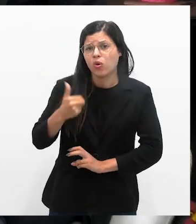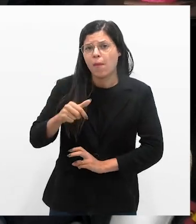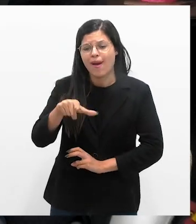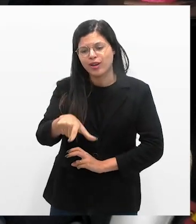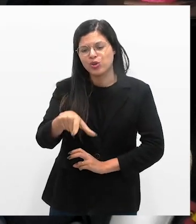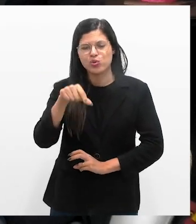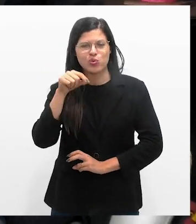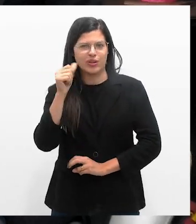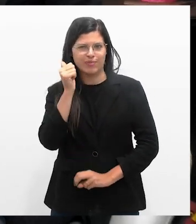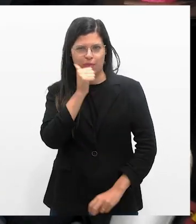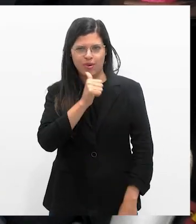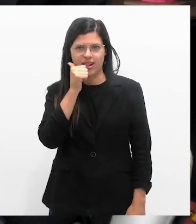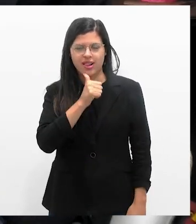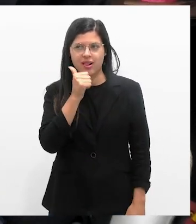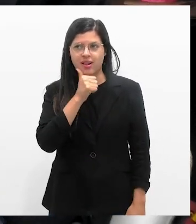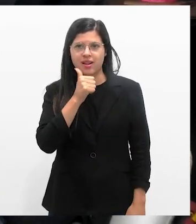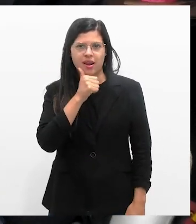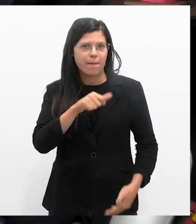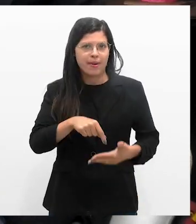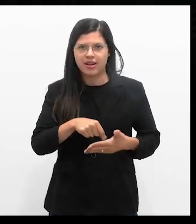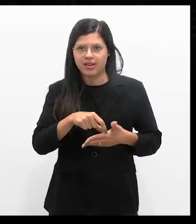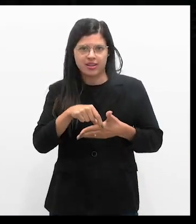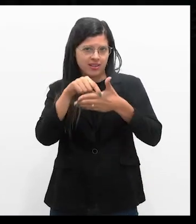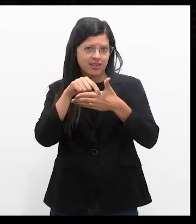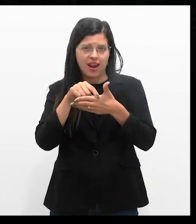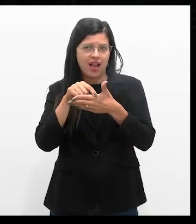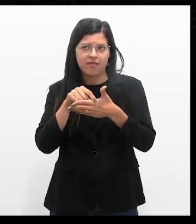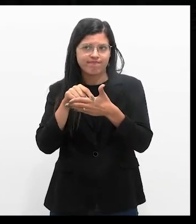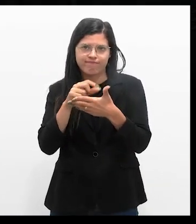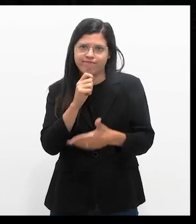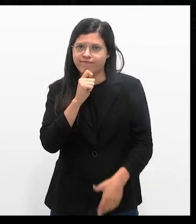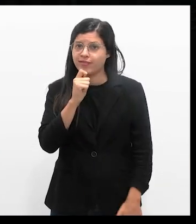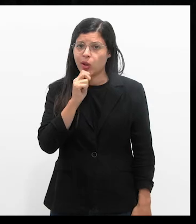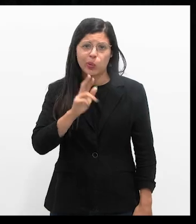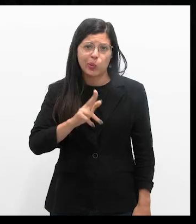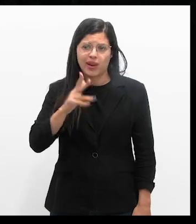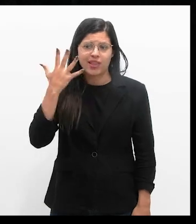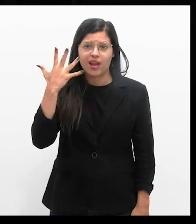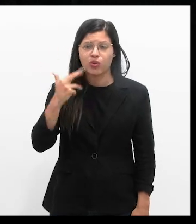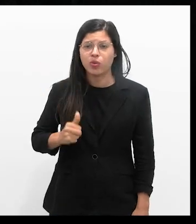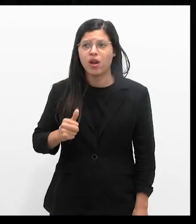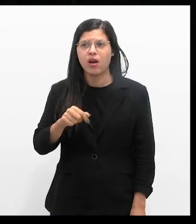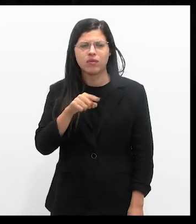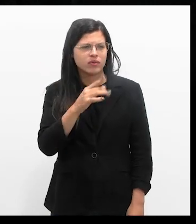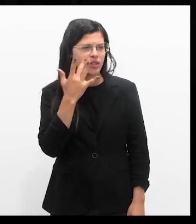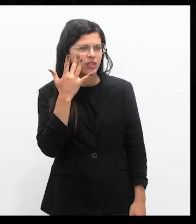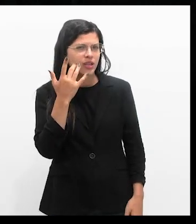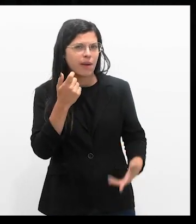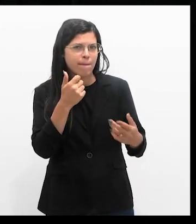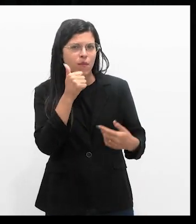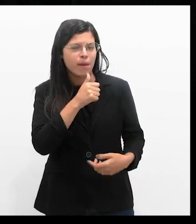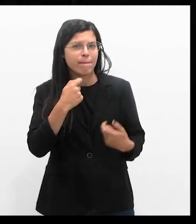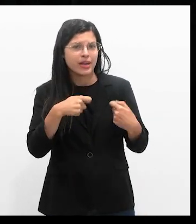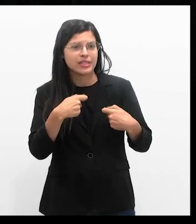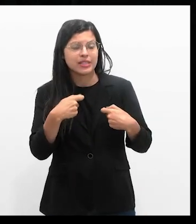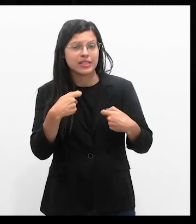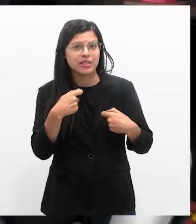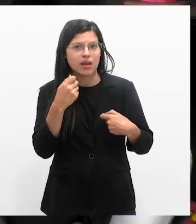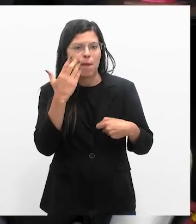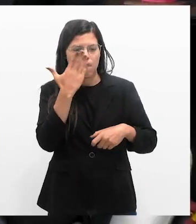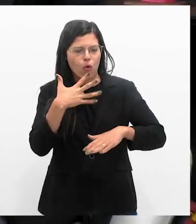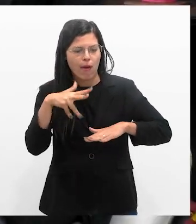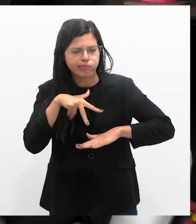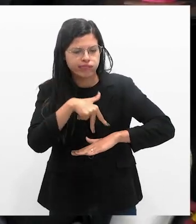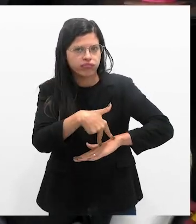a escolha de uma mulher. Ainda não é natural que se escolha a mulher. A senhora acha que a mulher tem que se provar? Todos